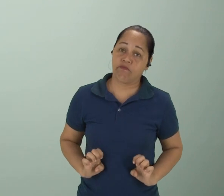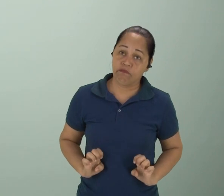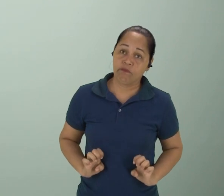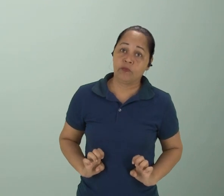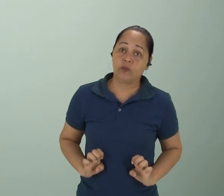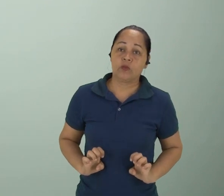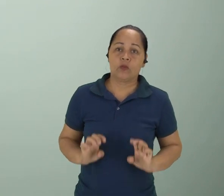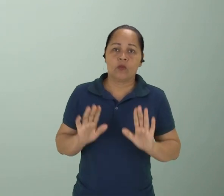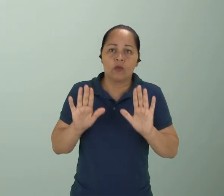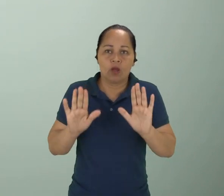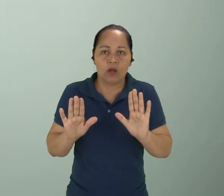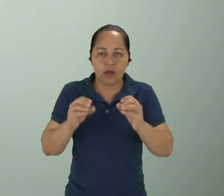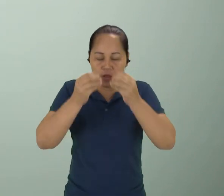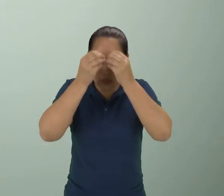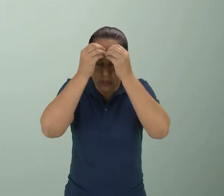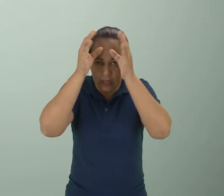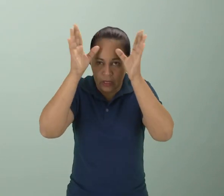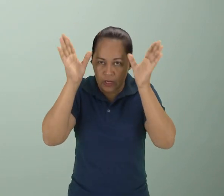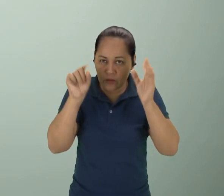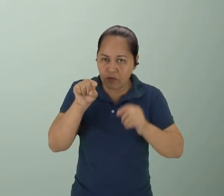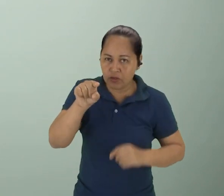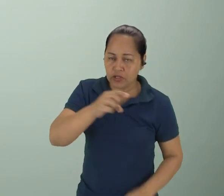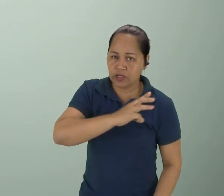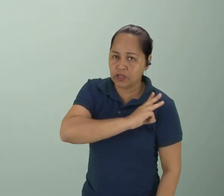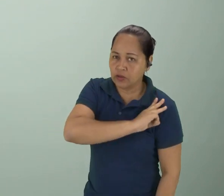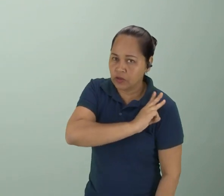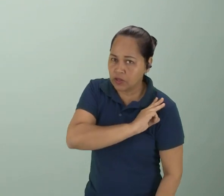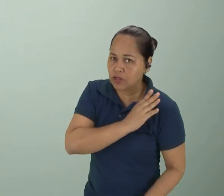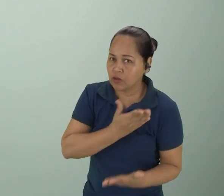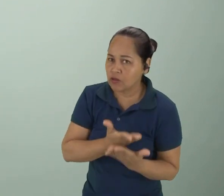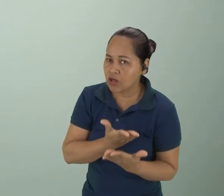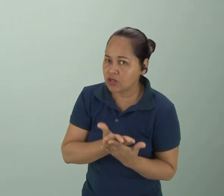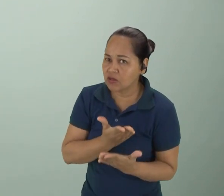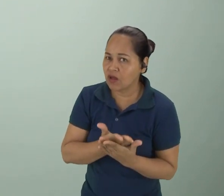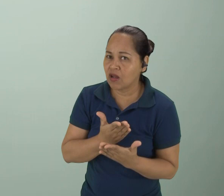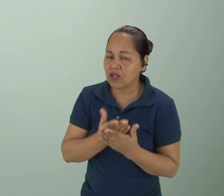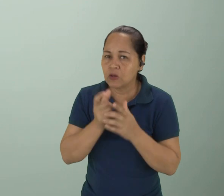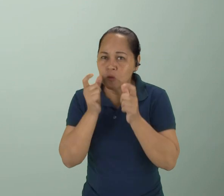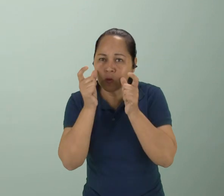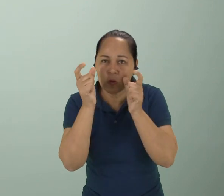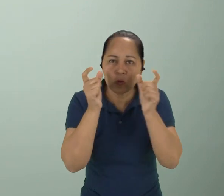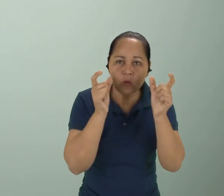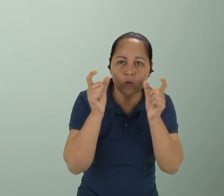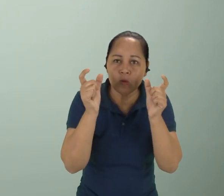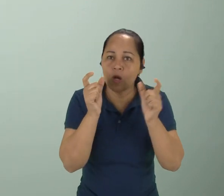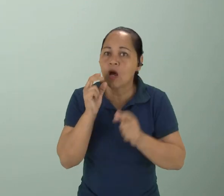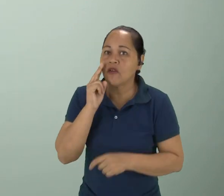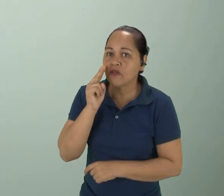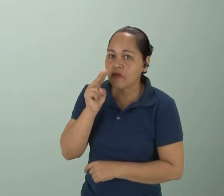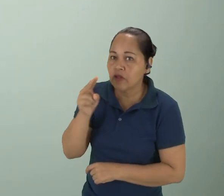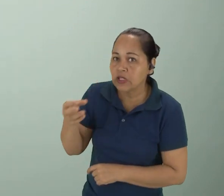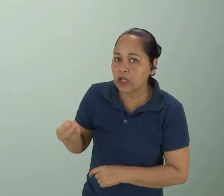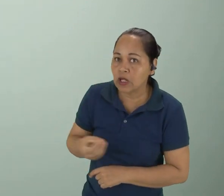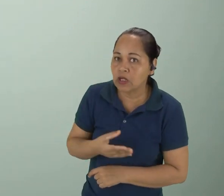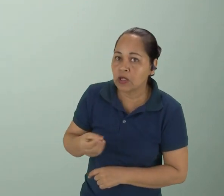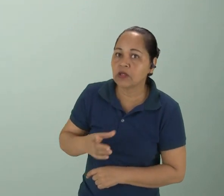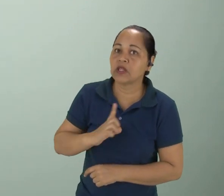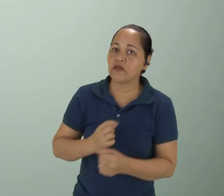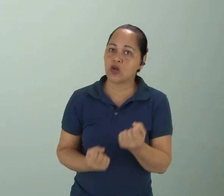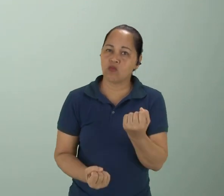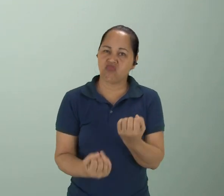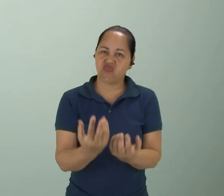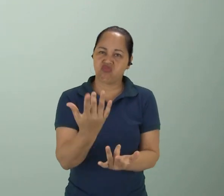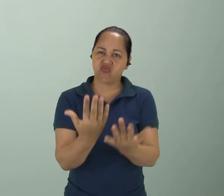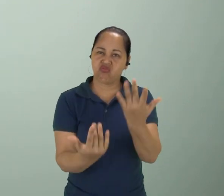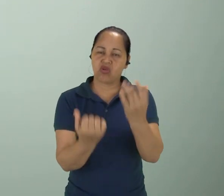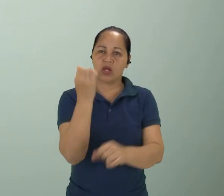coletivo aí claro né você estudante do terceiro ano não tem nada nas atualidades teve a queimadas